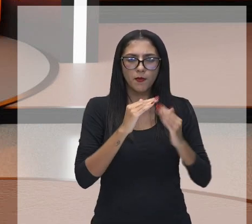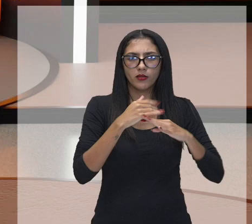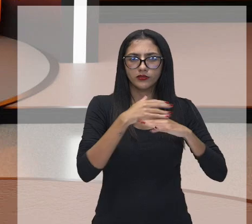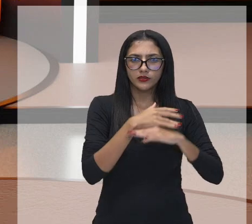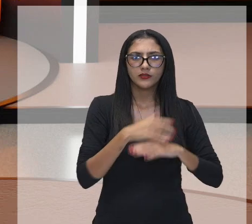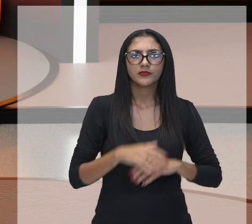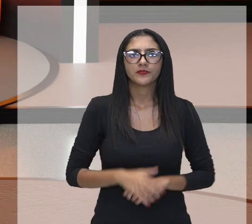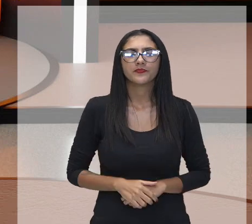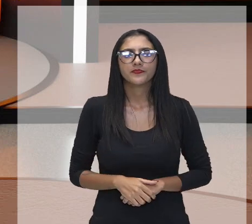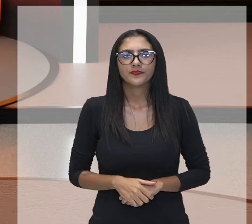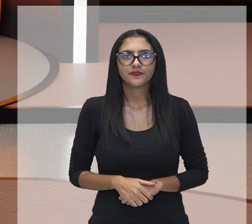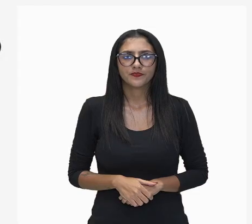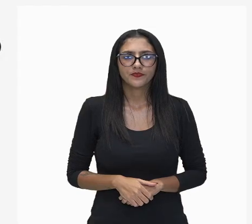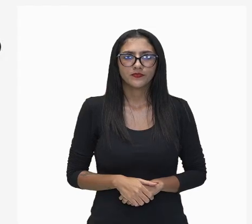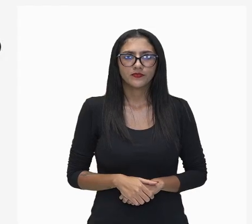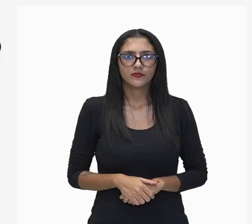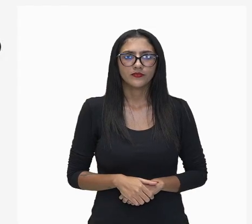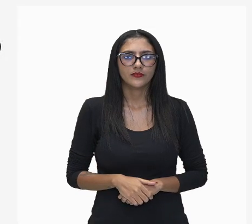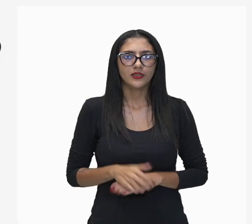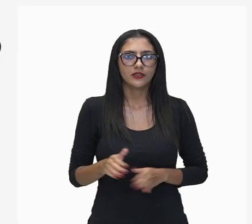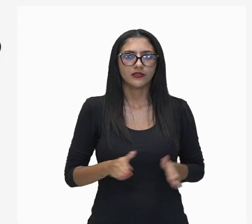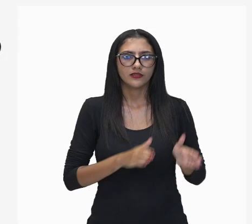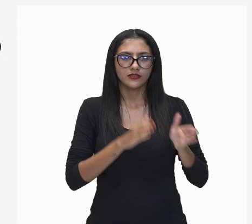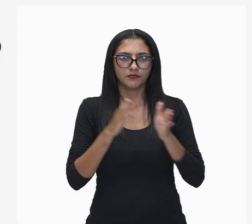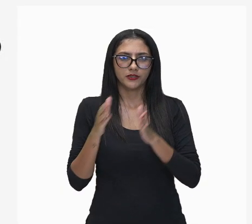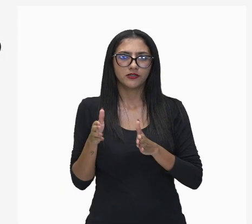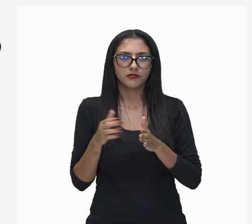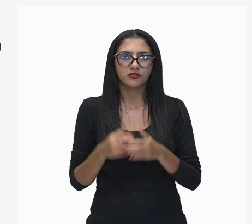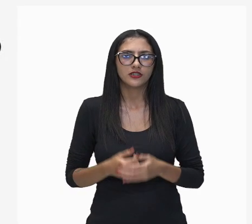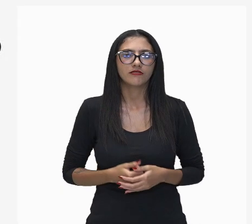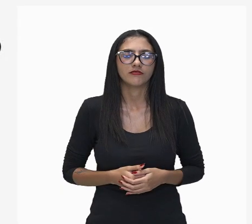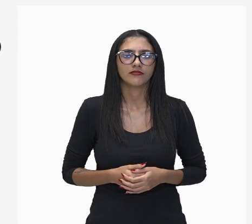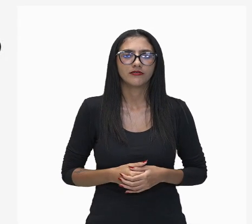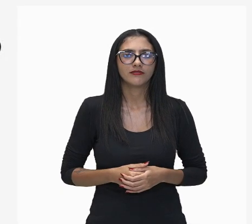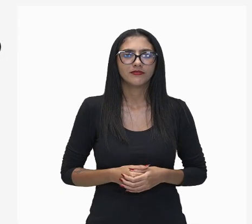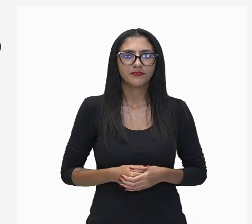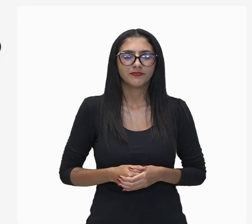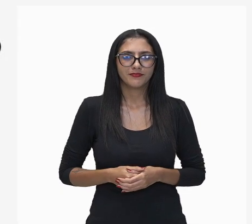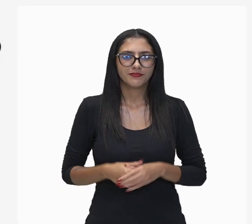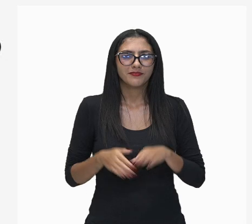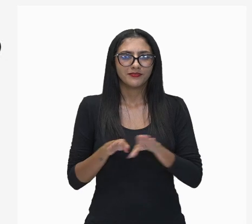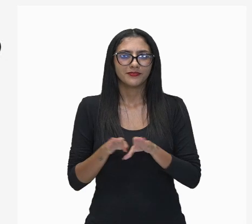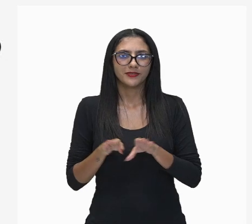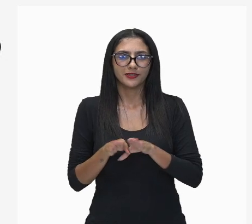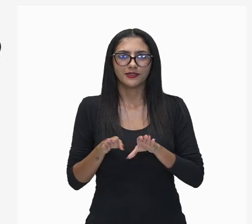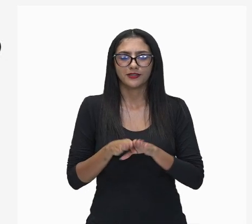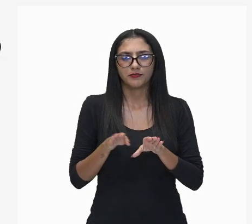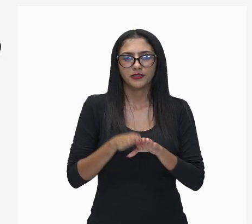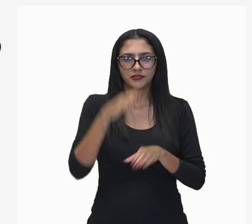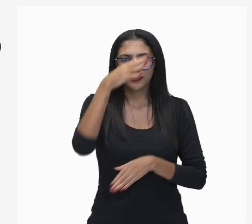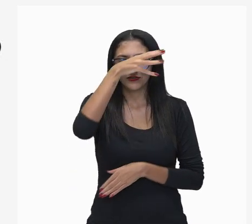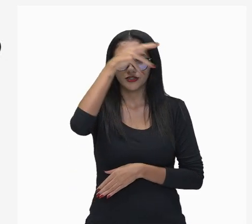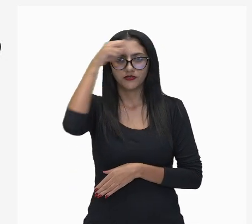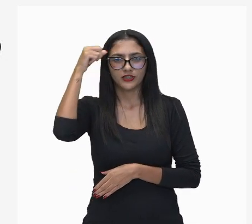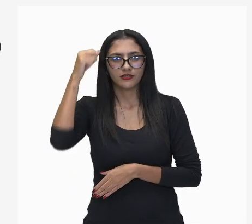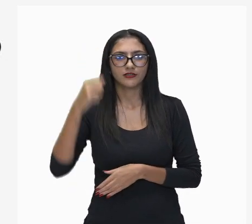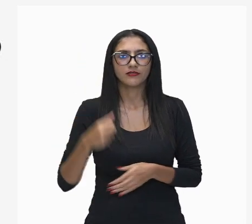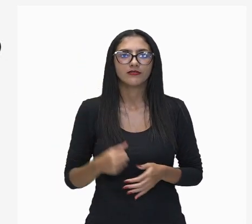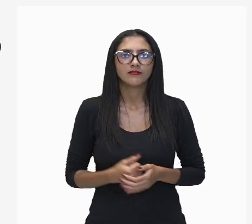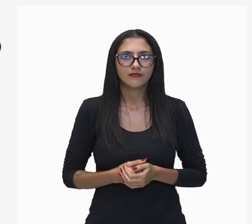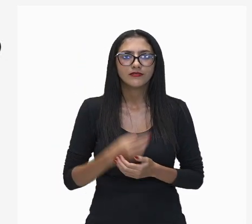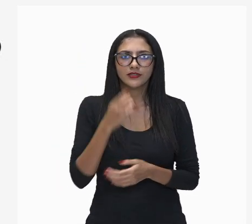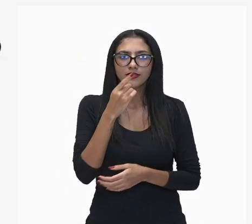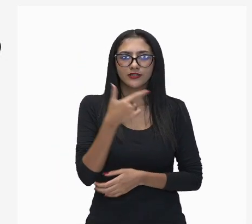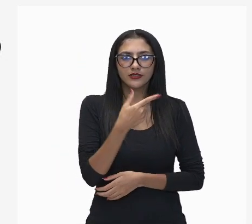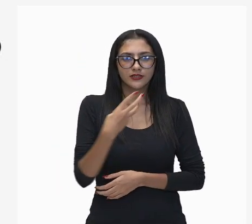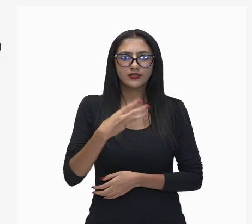sobre a Comuna de Manaus. Vamos lá. Diz o seguinte: em 23 de julho de 1924, iniciou-se